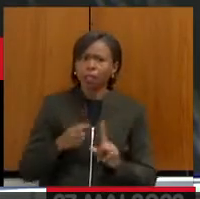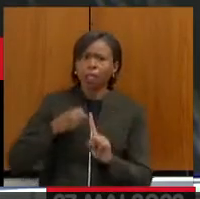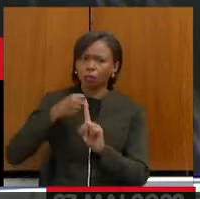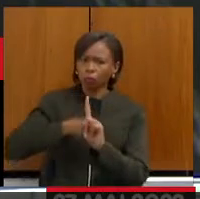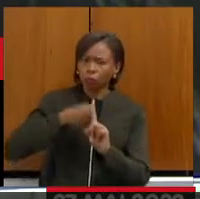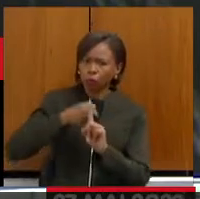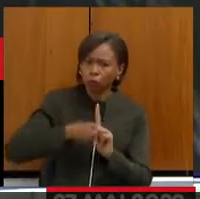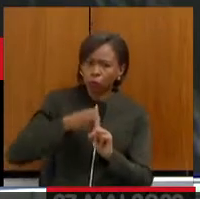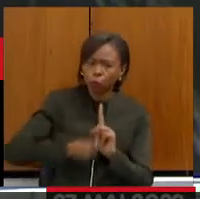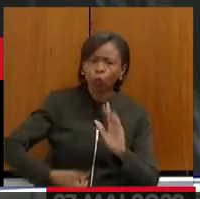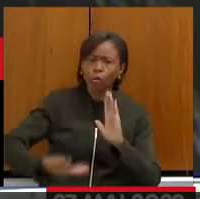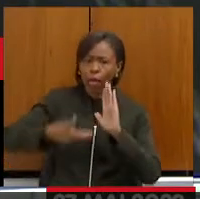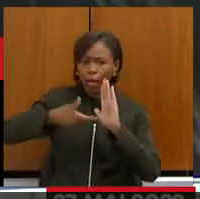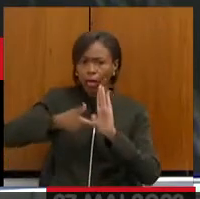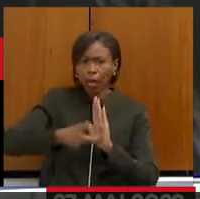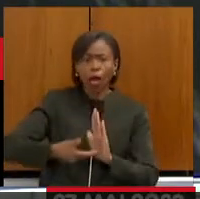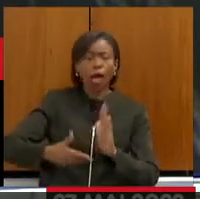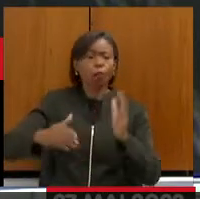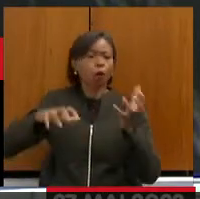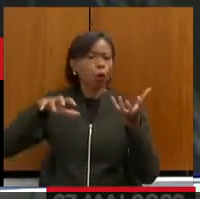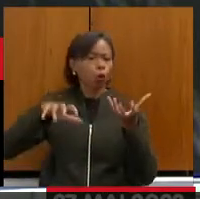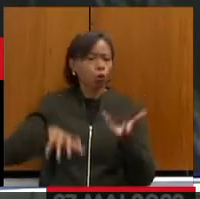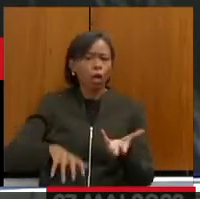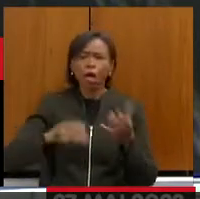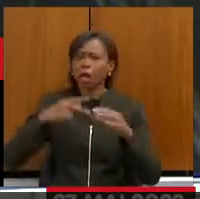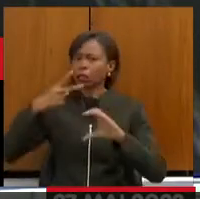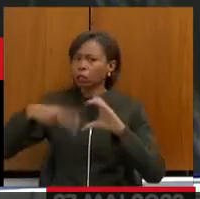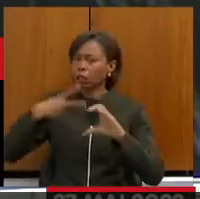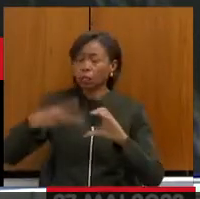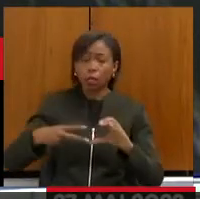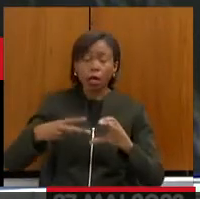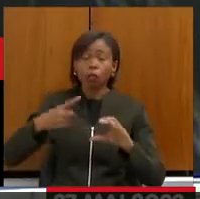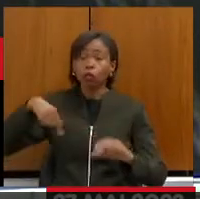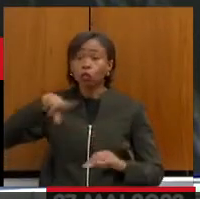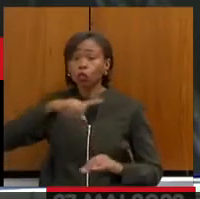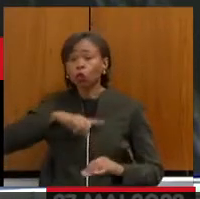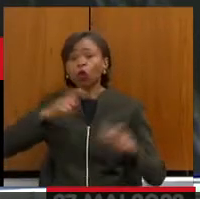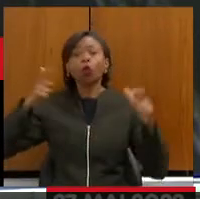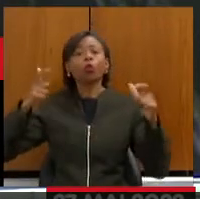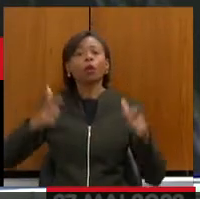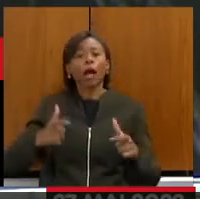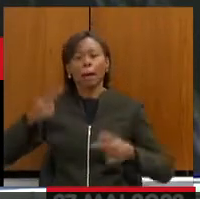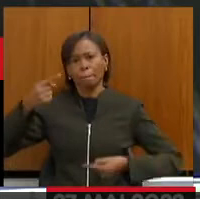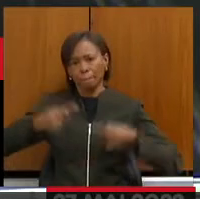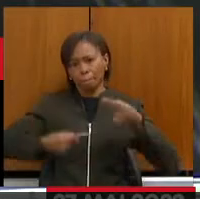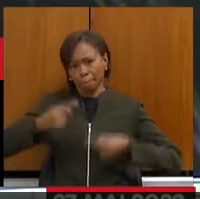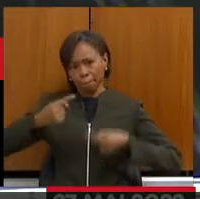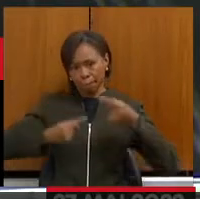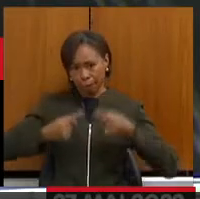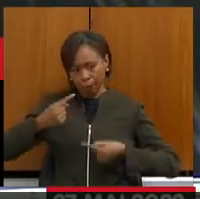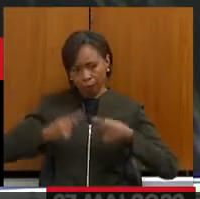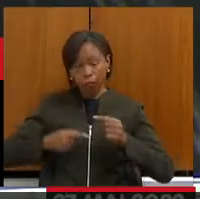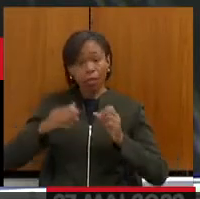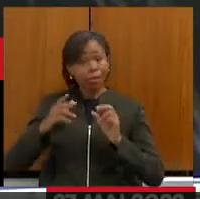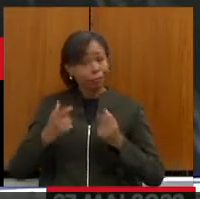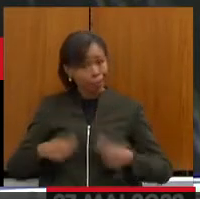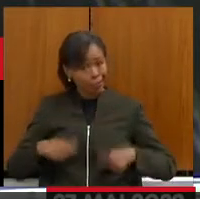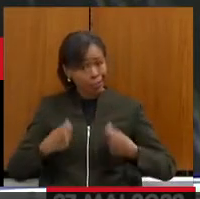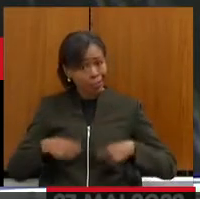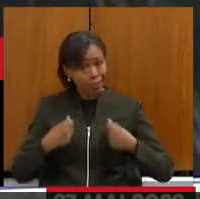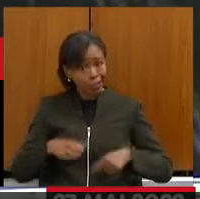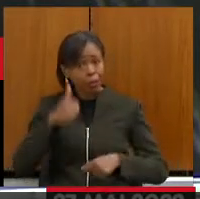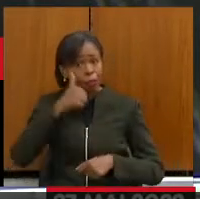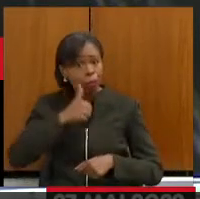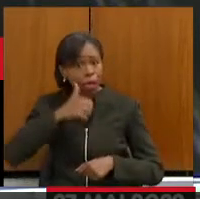câmeras ao congresso nacional então nosso lugares na política bom é preciso garantir as mulheres da